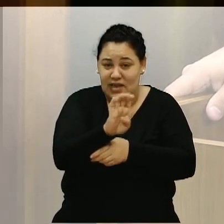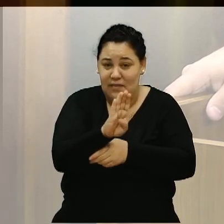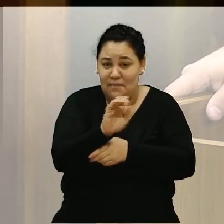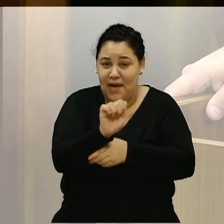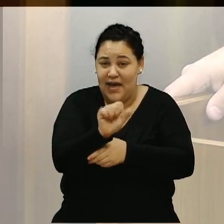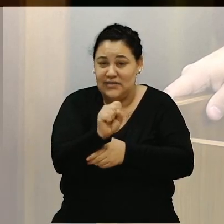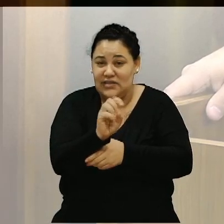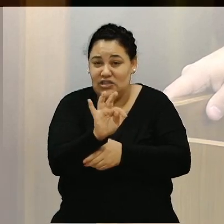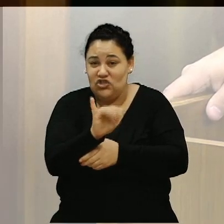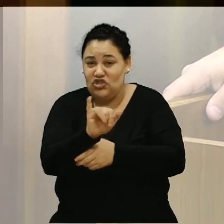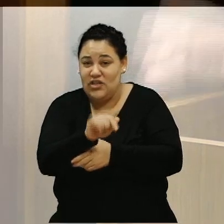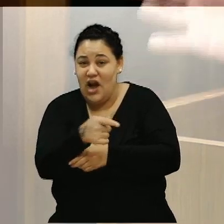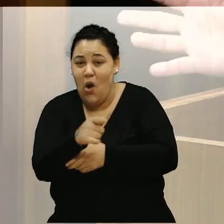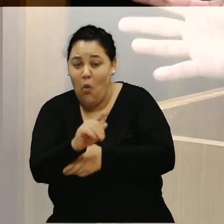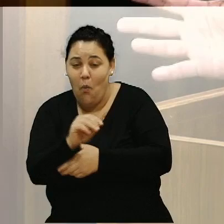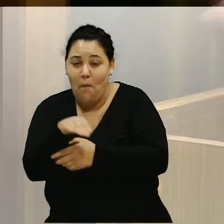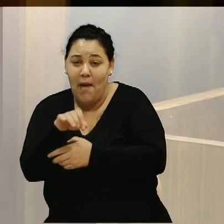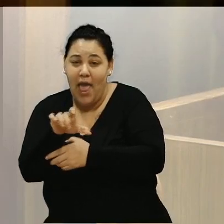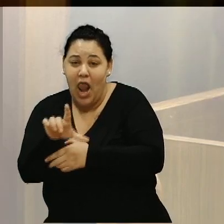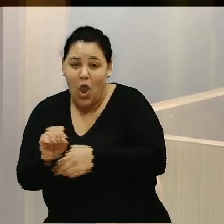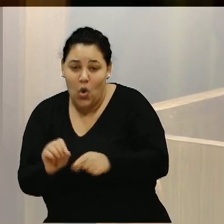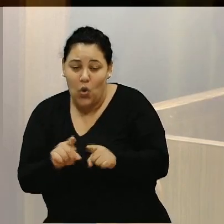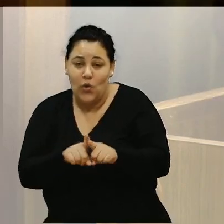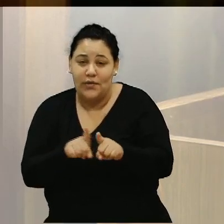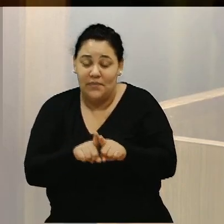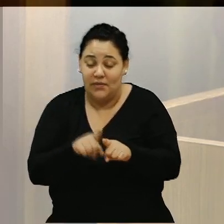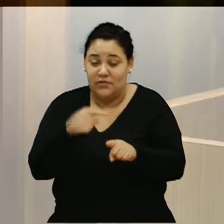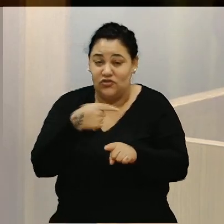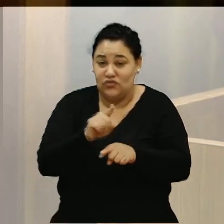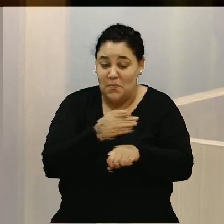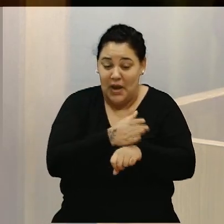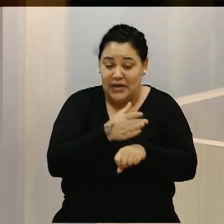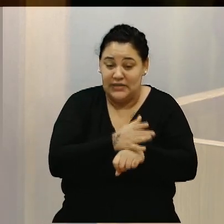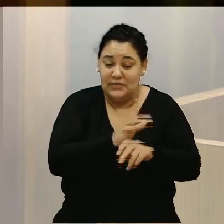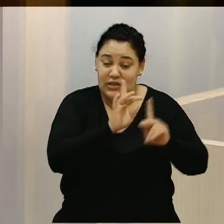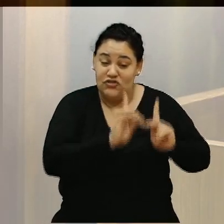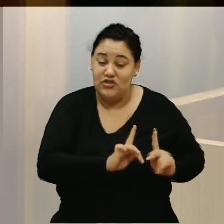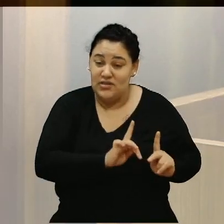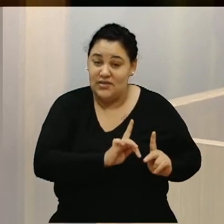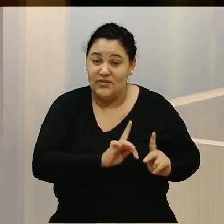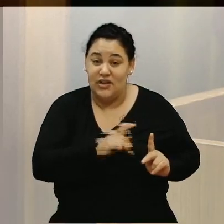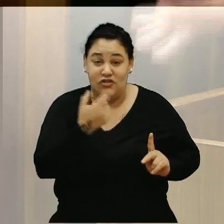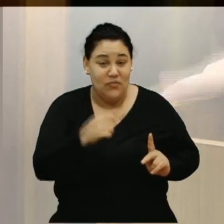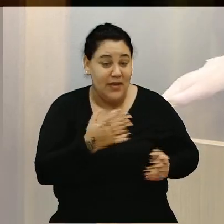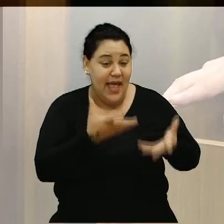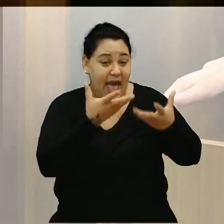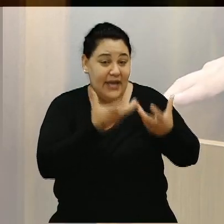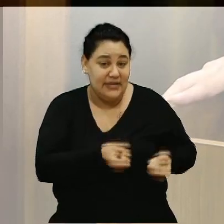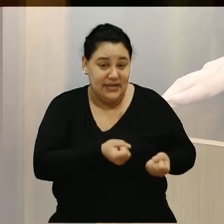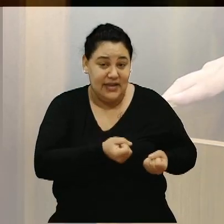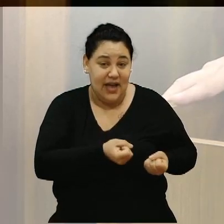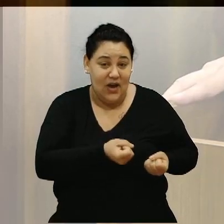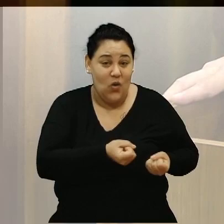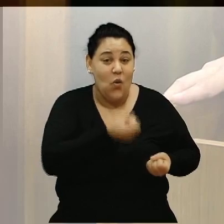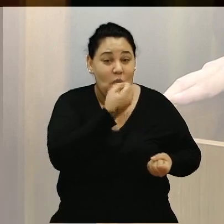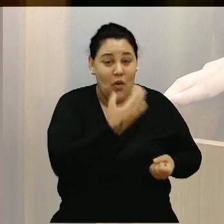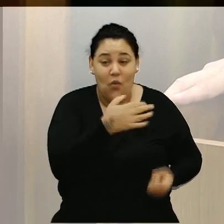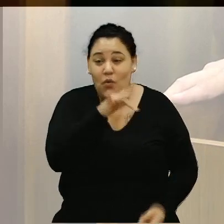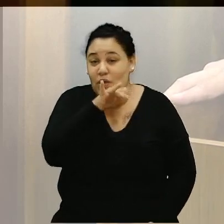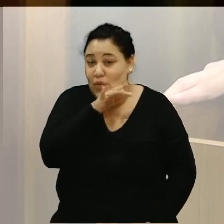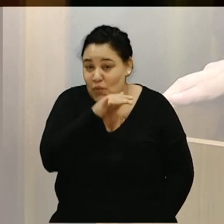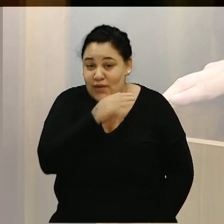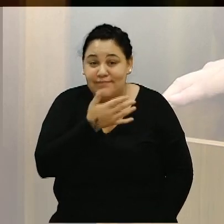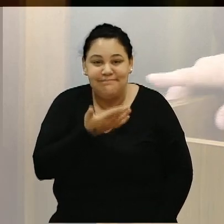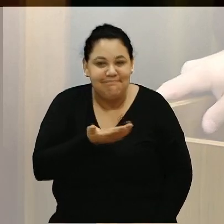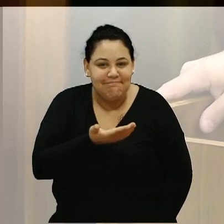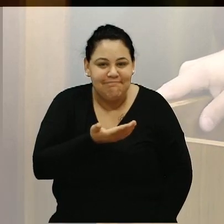Ambos. E quando a gente está na gestão, a gente tem que ter e assumir o bônus e o ônus. Então